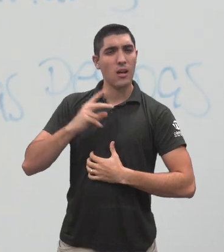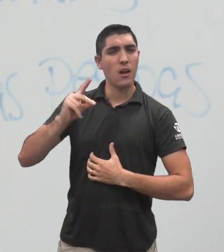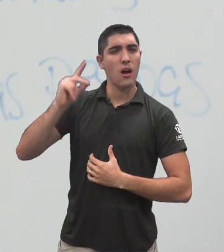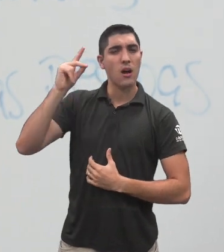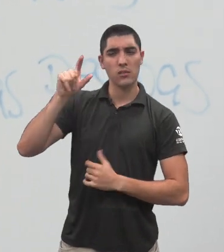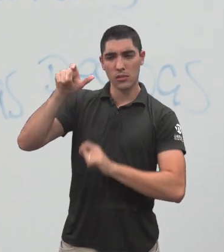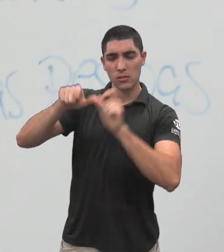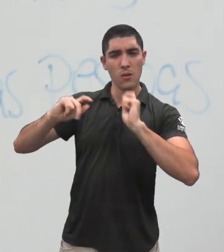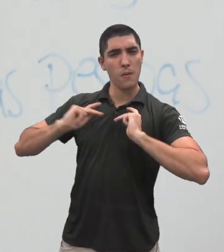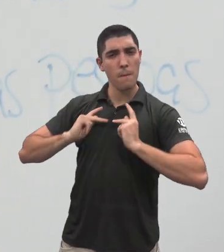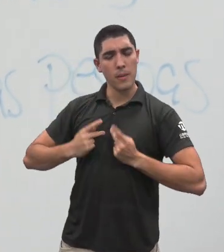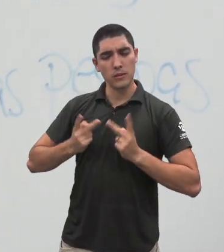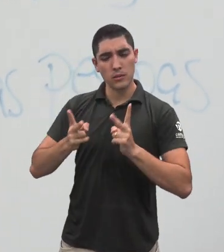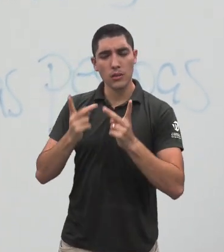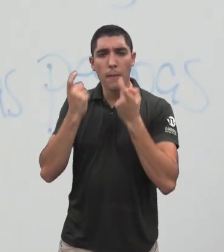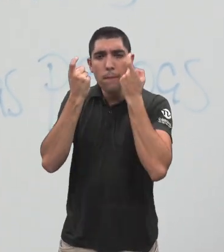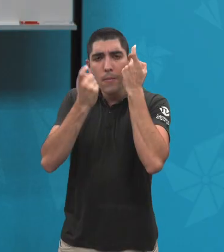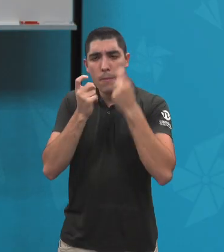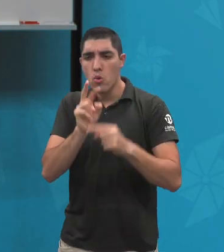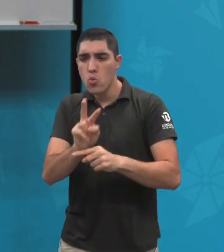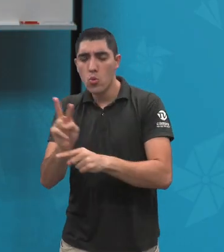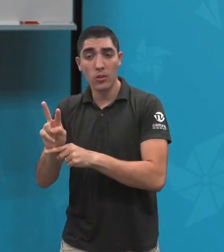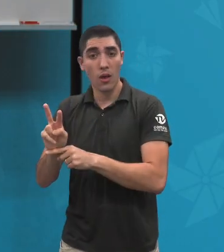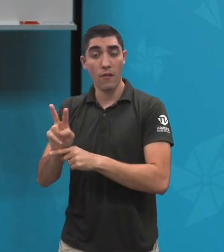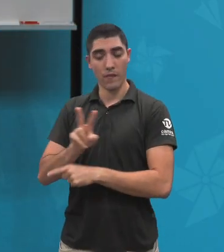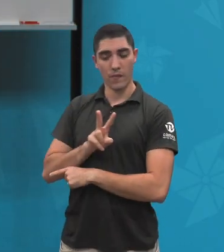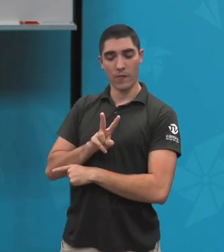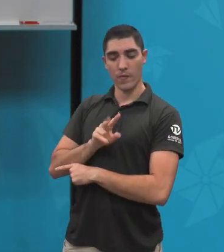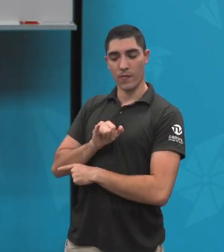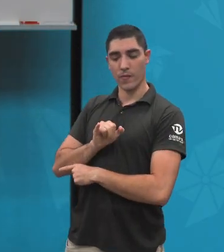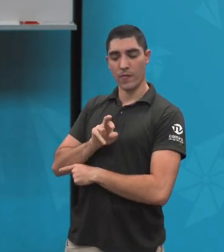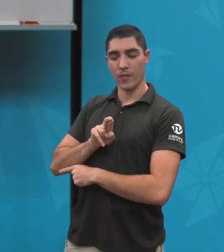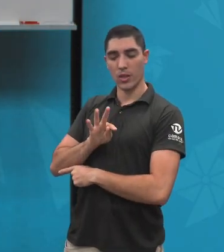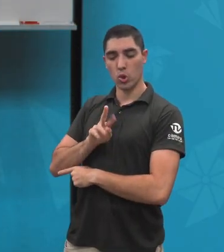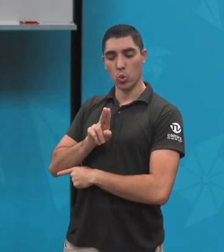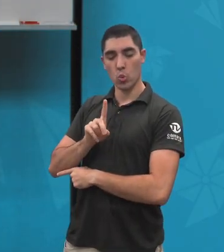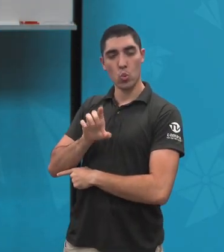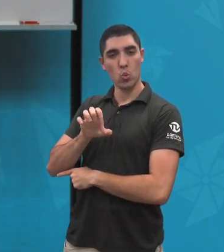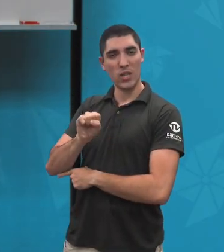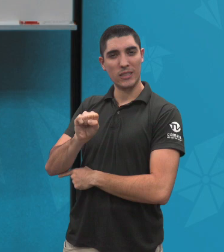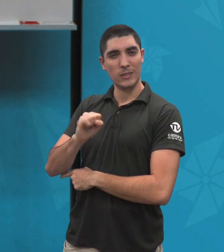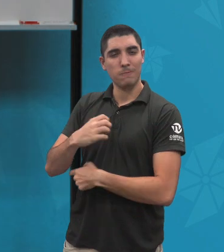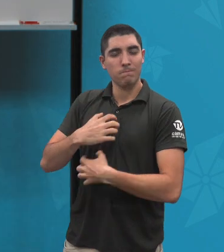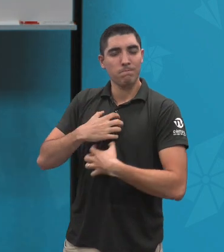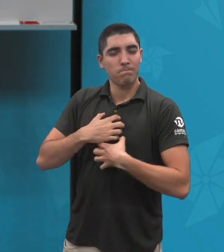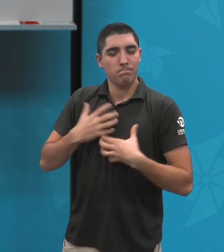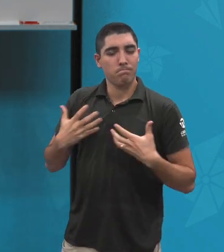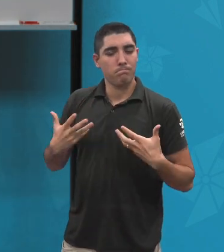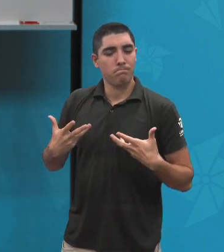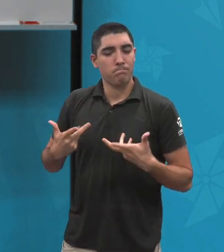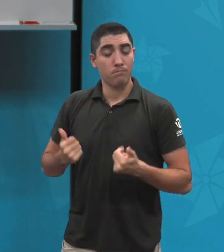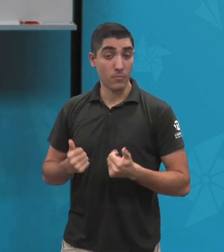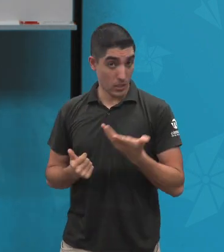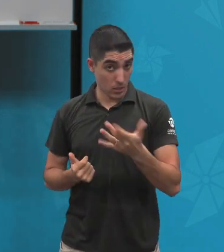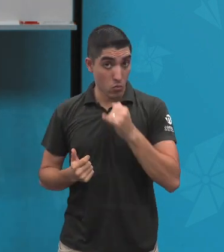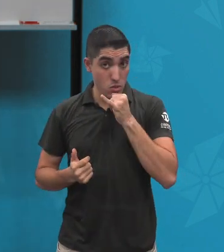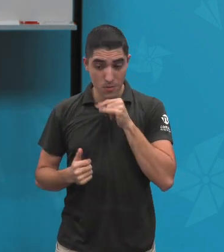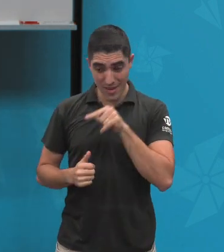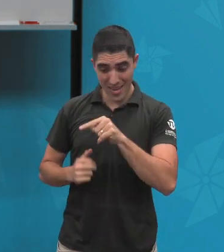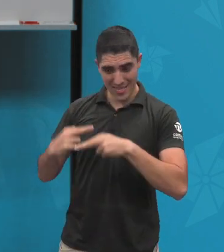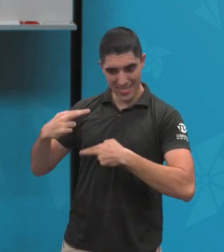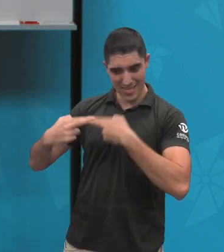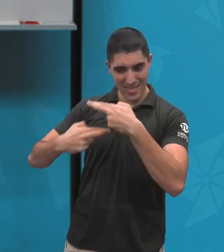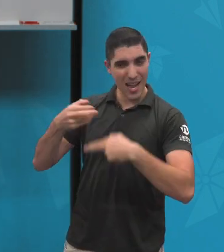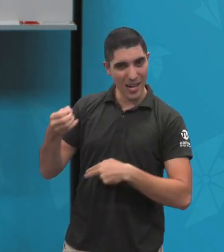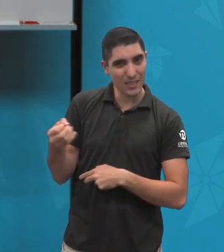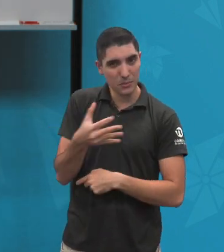cultivadas pelos seres humanos. Se eu digo isso para vocês, então a gente pode concluir que o